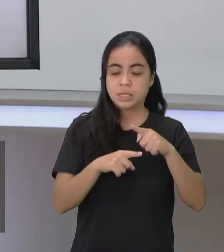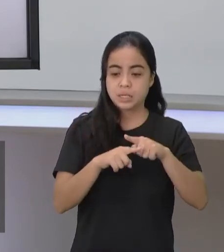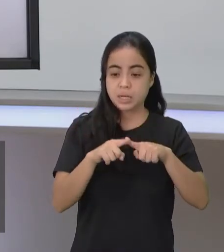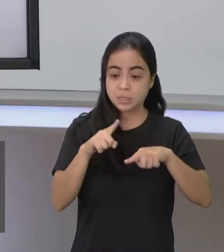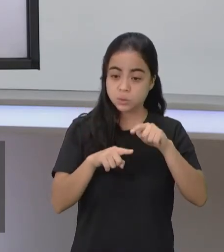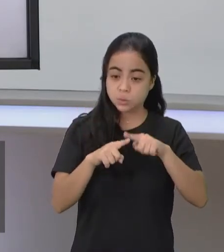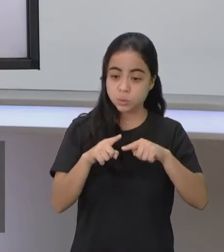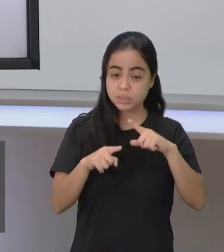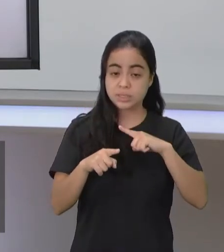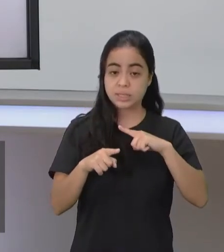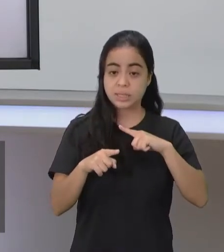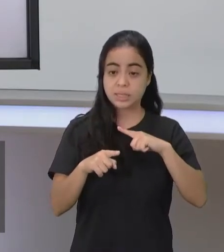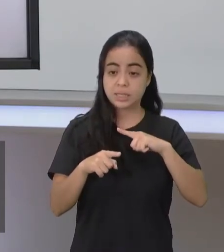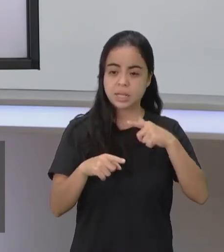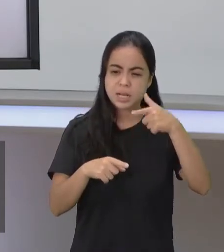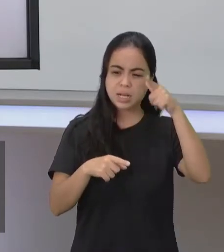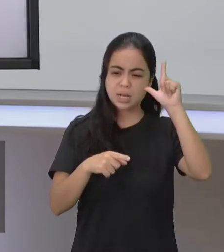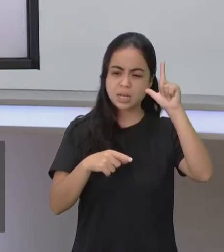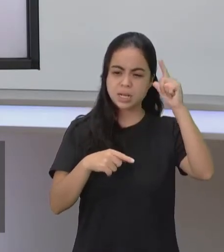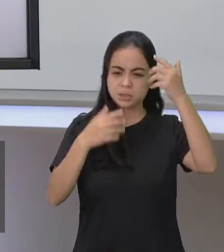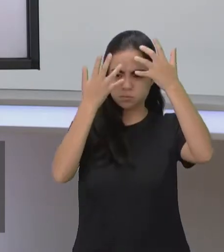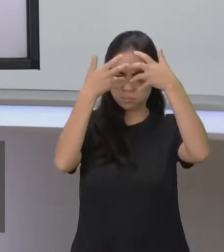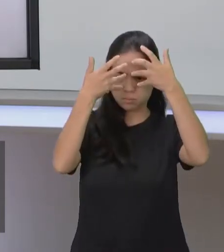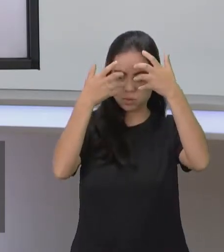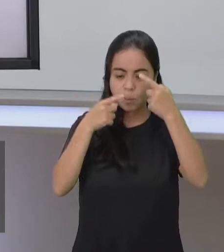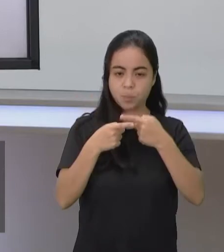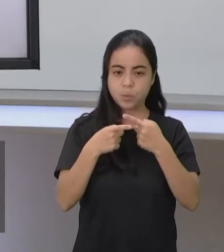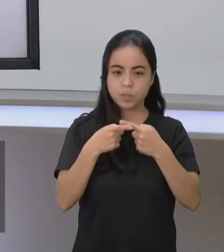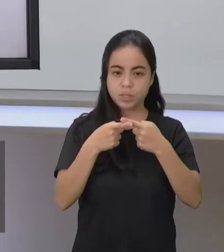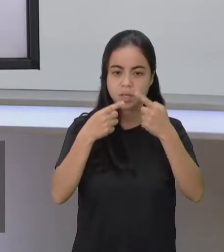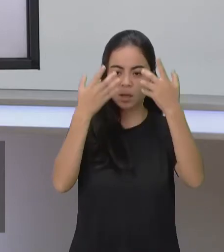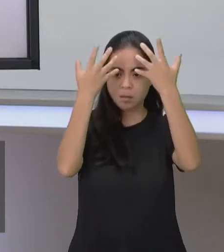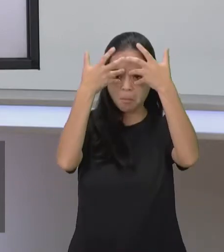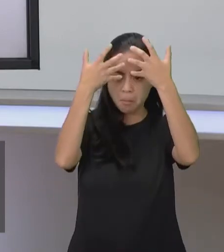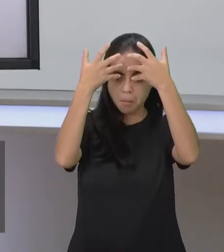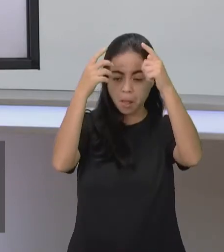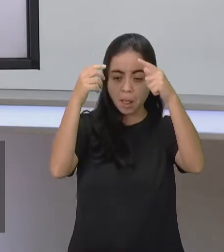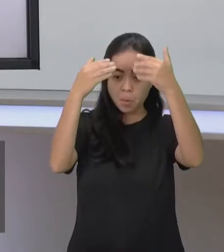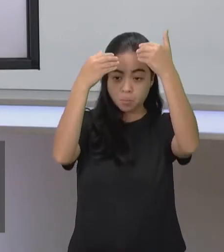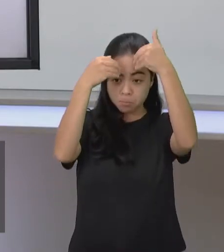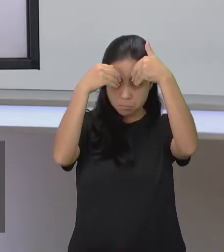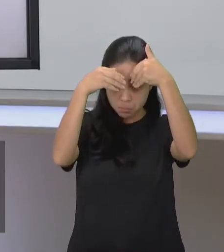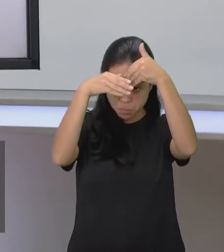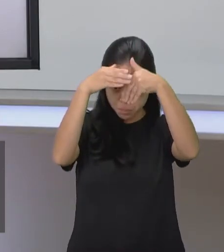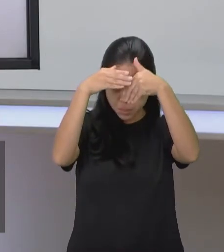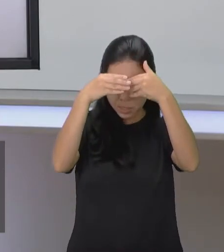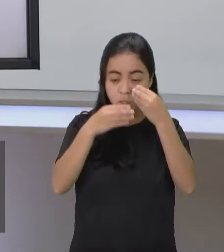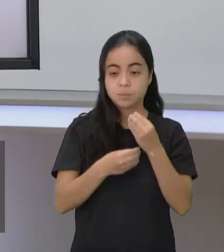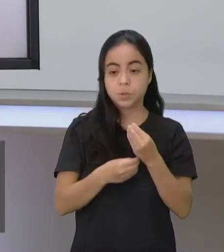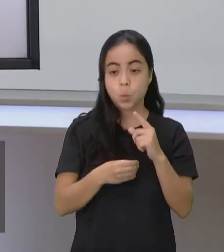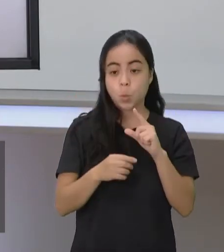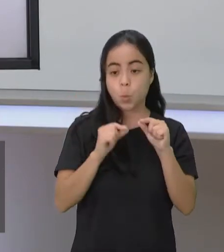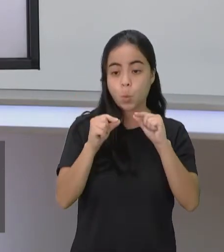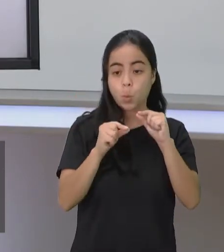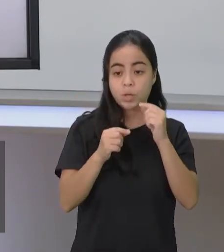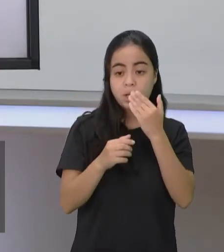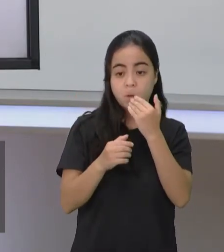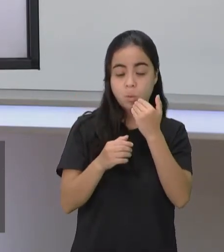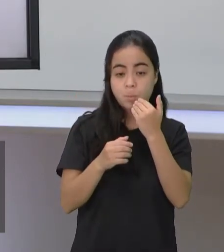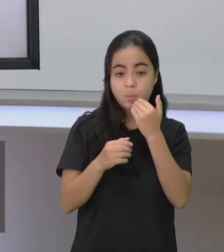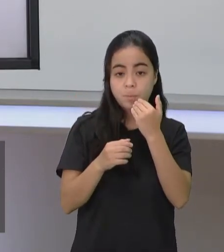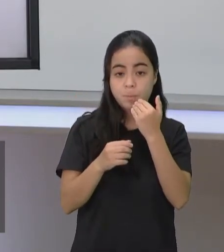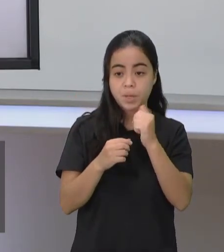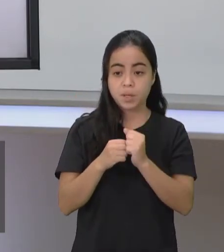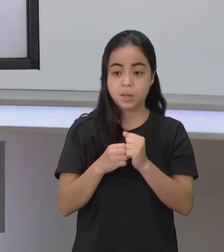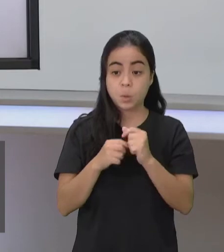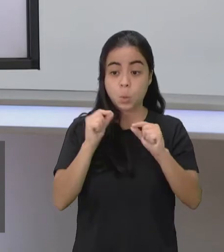cabeça, porque antes de eu comer, várias coisas estão existindo aqui na minha cabeça. O que eu vou comer, como eu vou comer, aonde eu vou comer, com